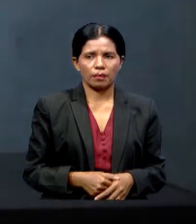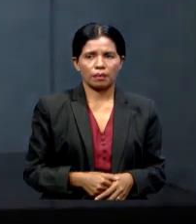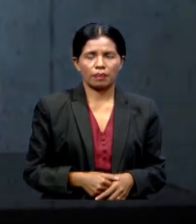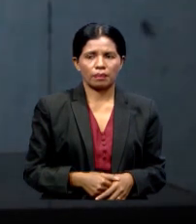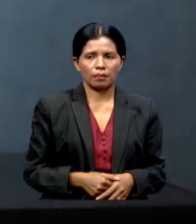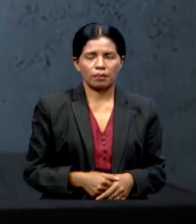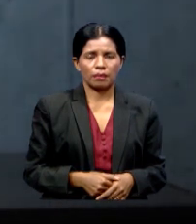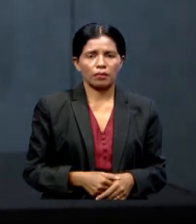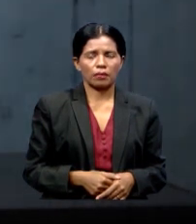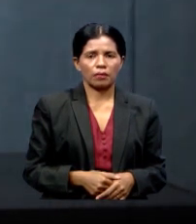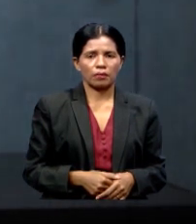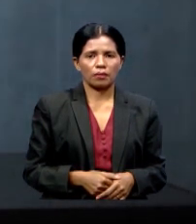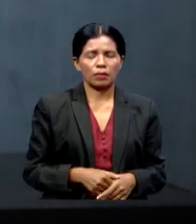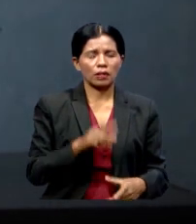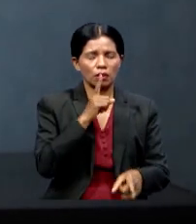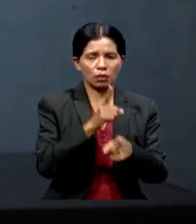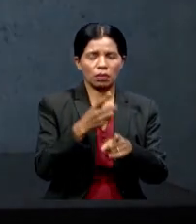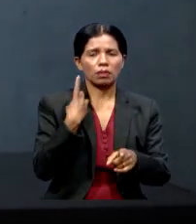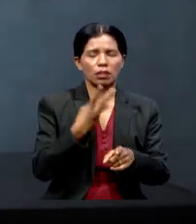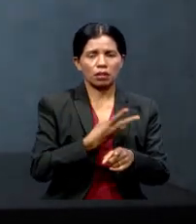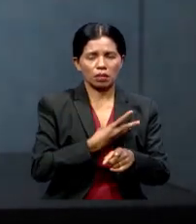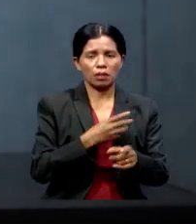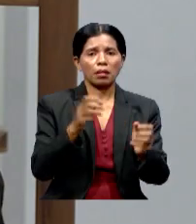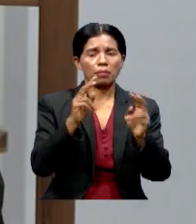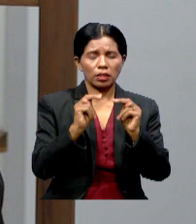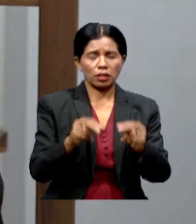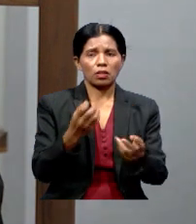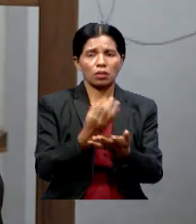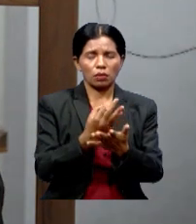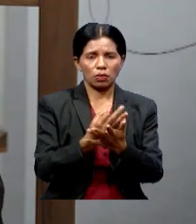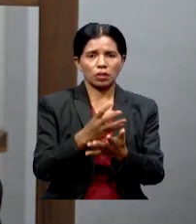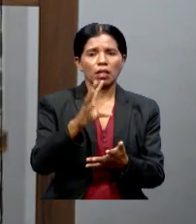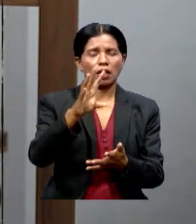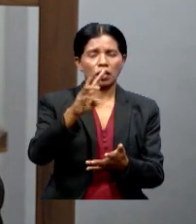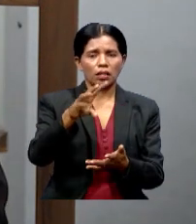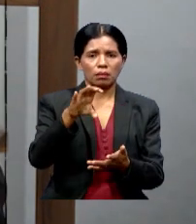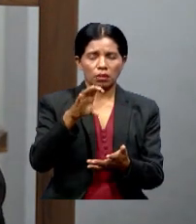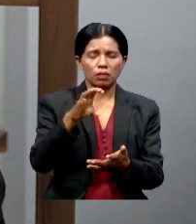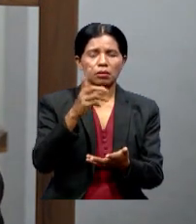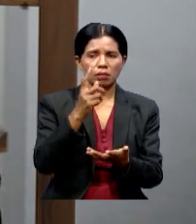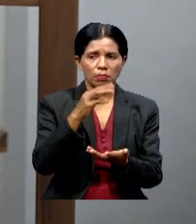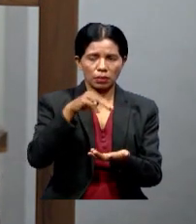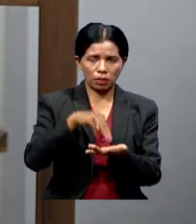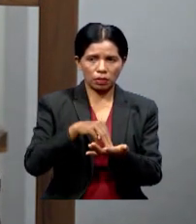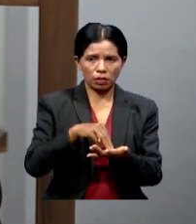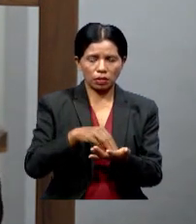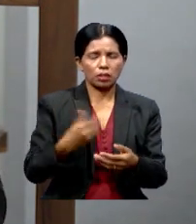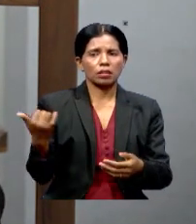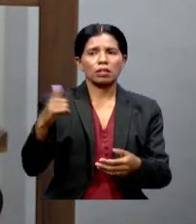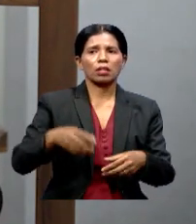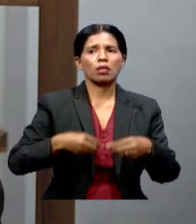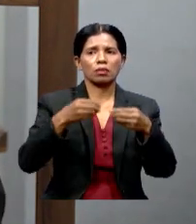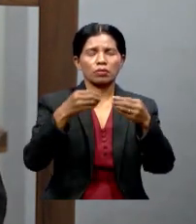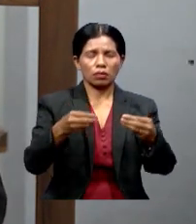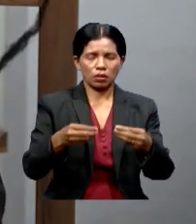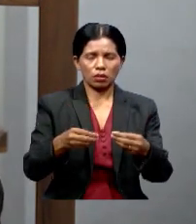O nosso ita precisa 16 milhões. Mas me da la ruma sira fora 6 milhões, 8 milhões. Mas sama kita bela